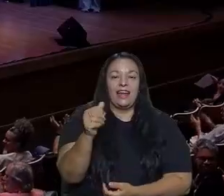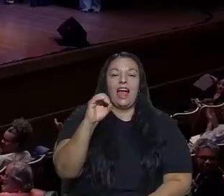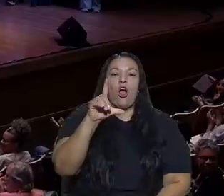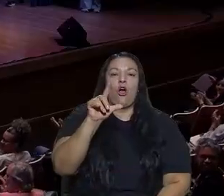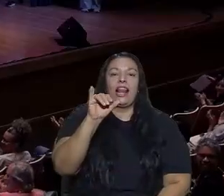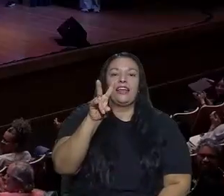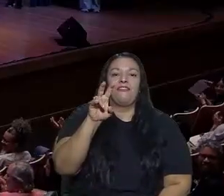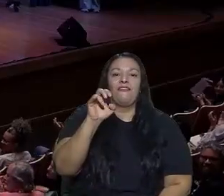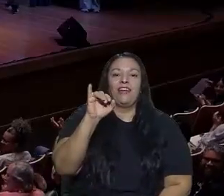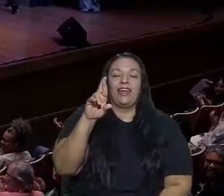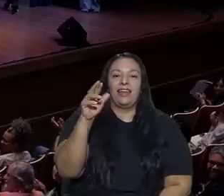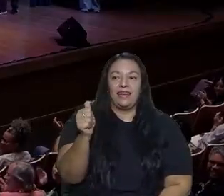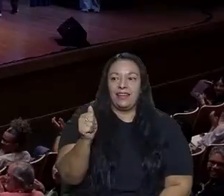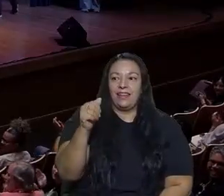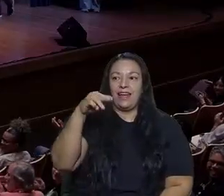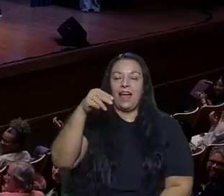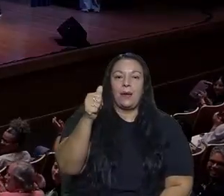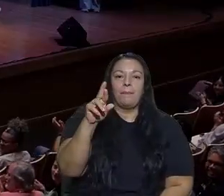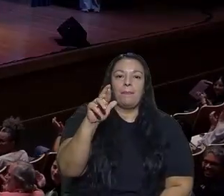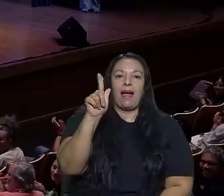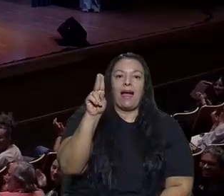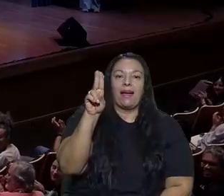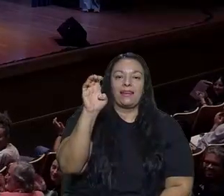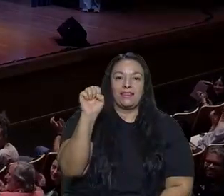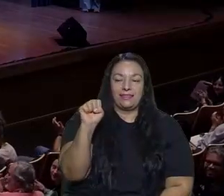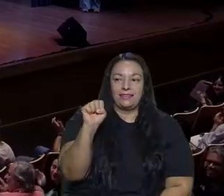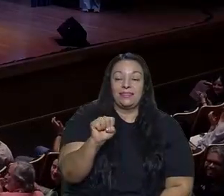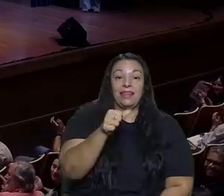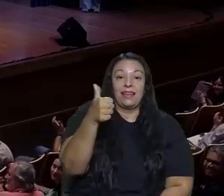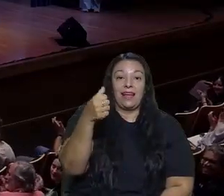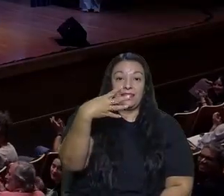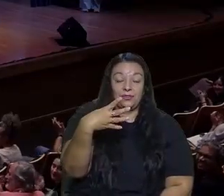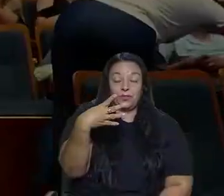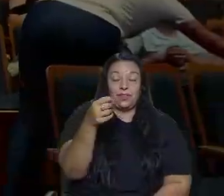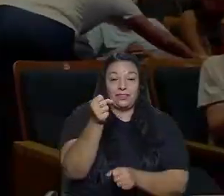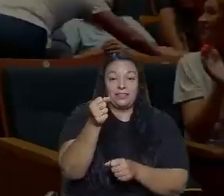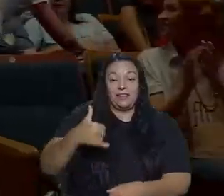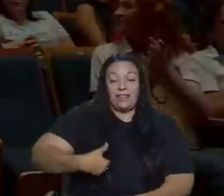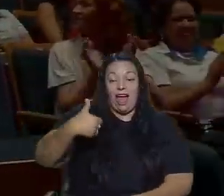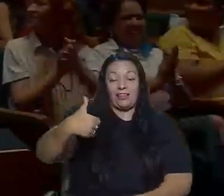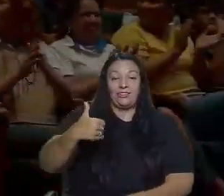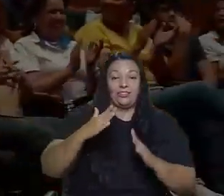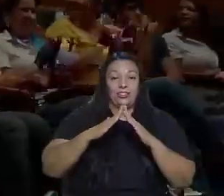Marques. A Isa tem 14 anos e estuda no Colégio Gabarito.